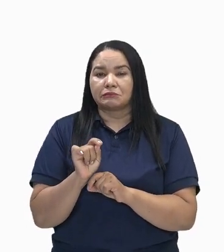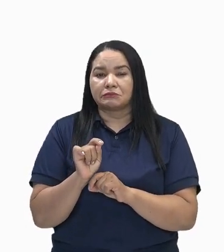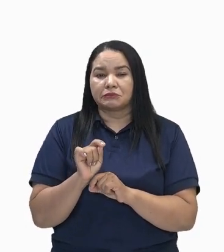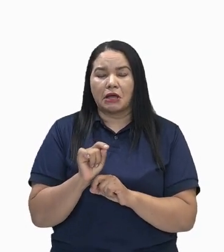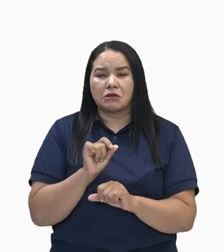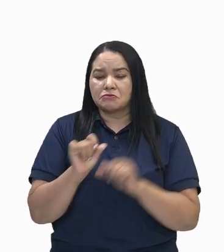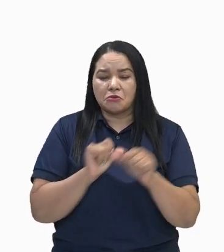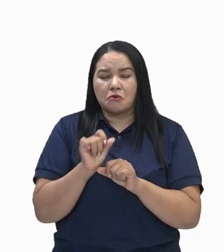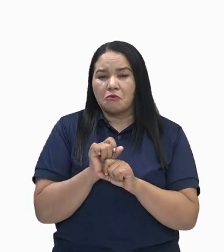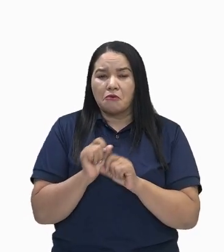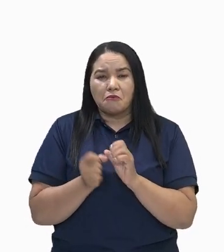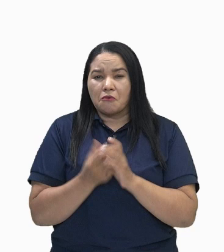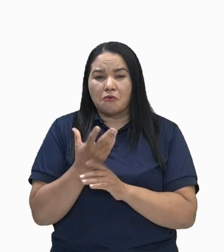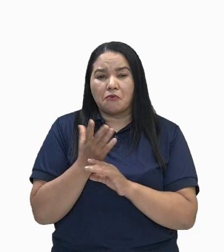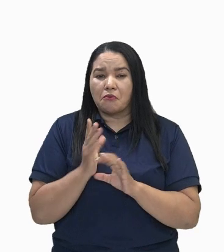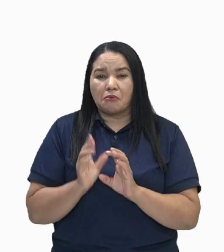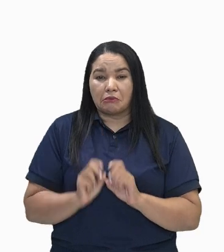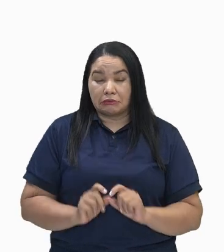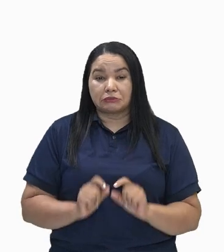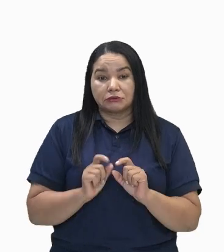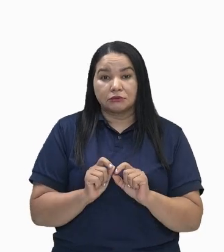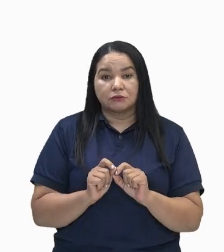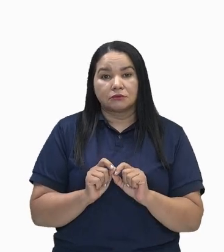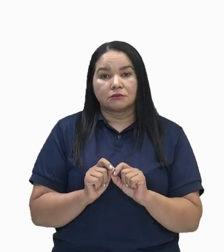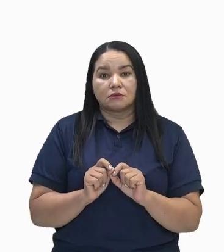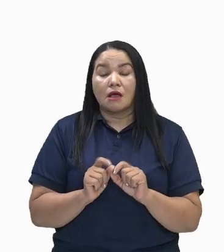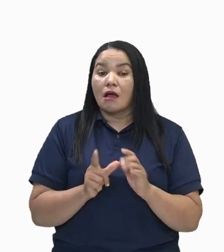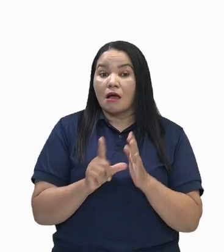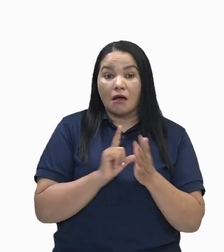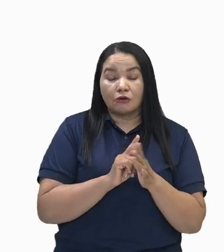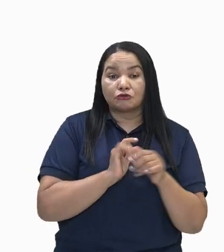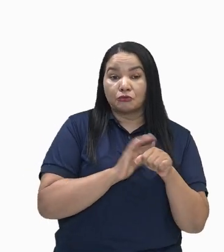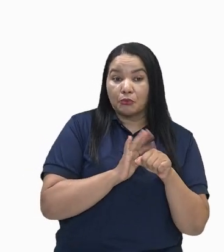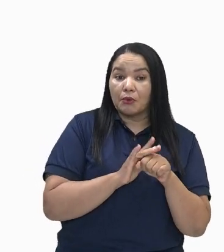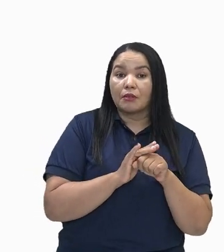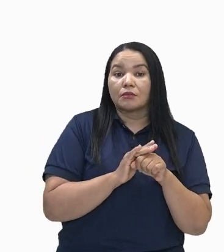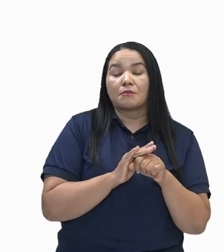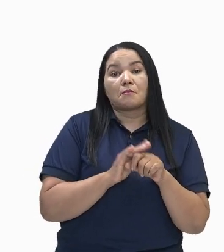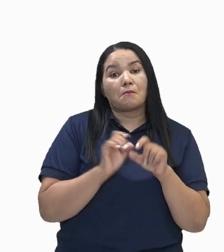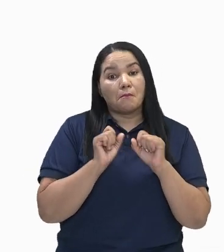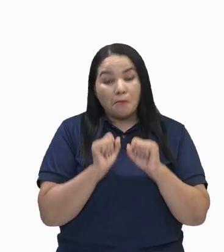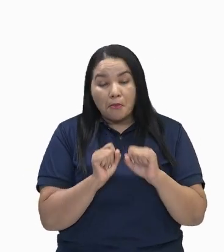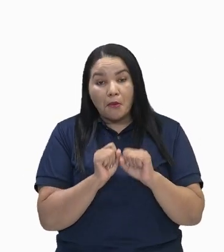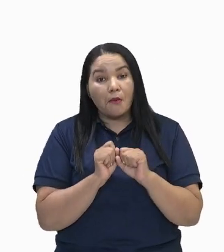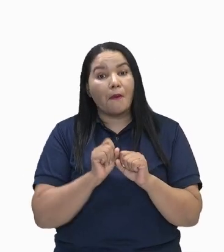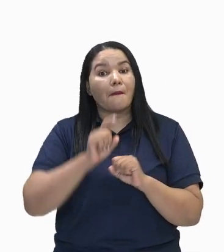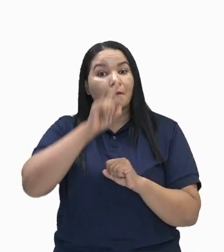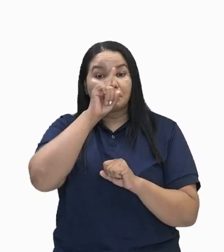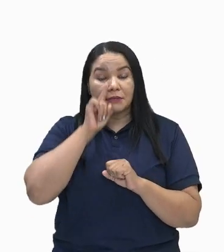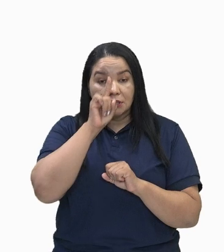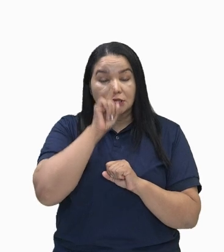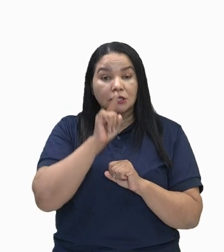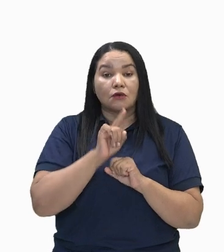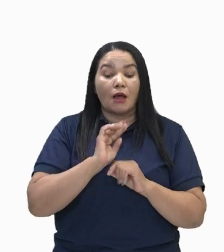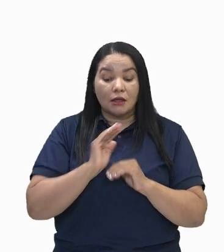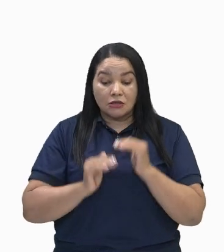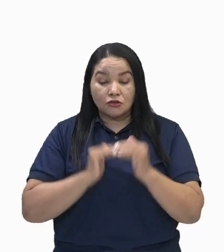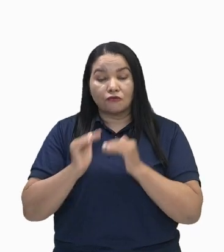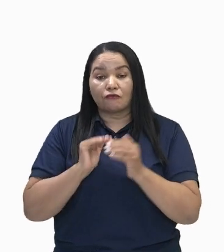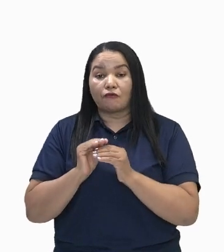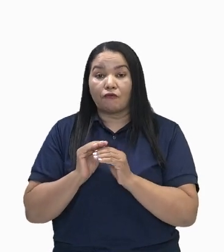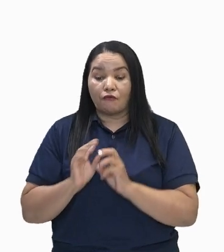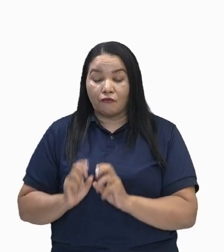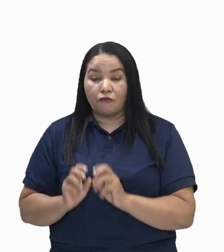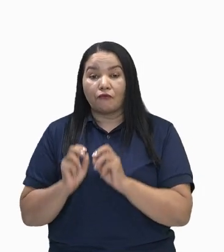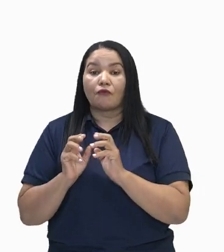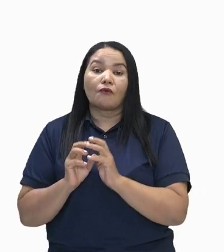não é uma doença, mas pode ser um marcador de risco para o câncer. Por quê? Lembra